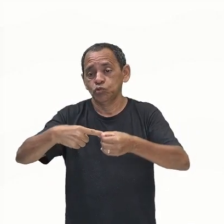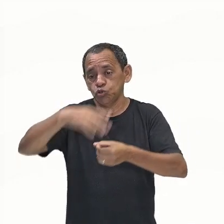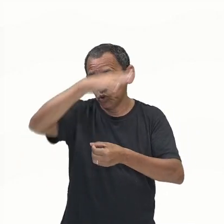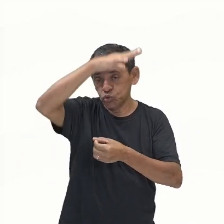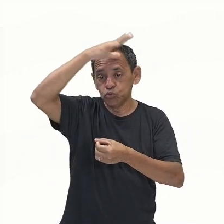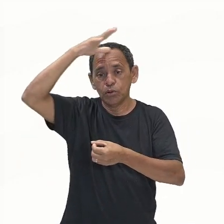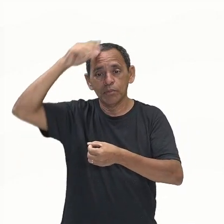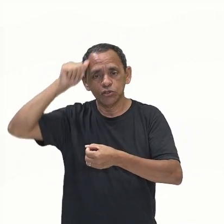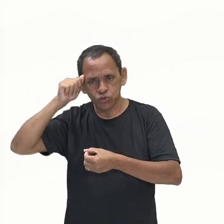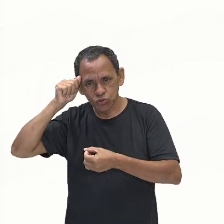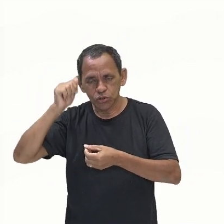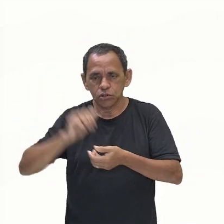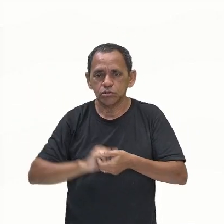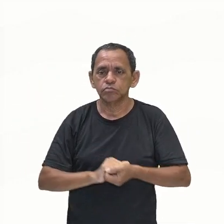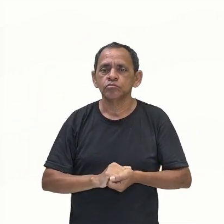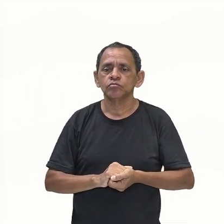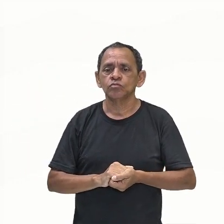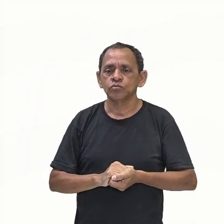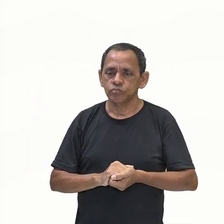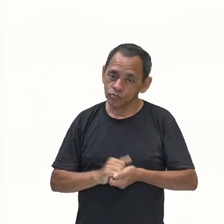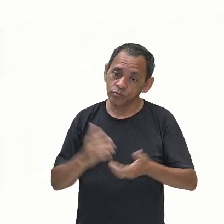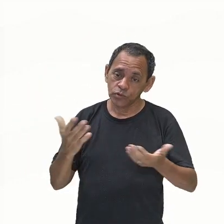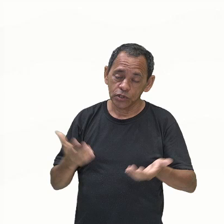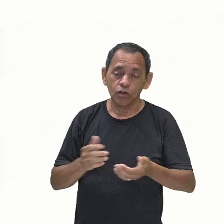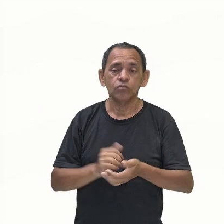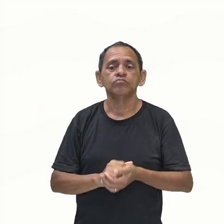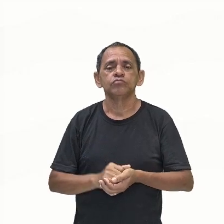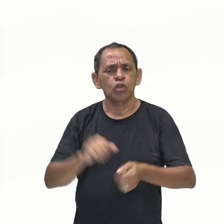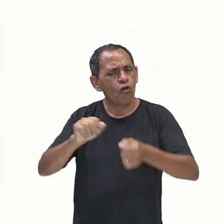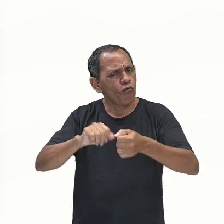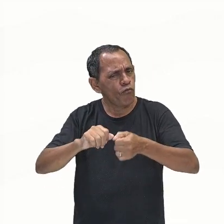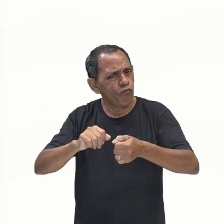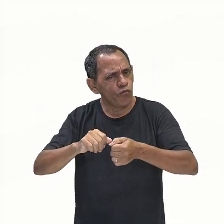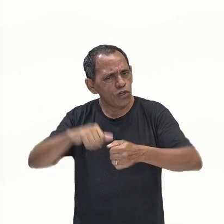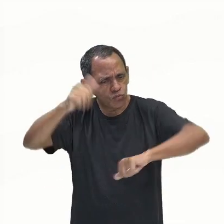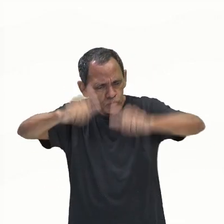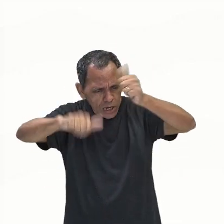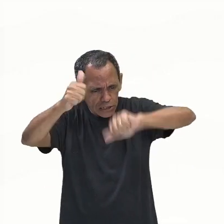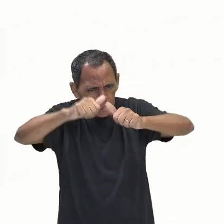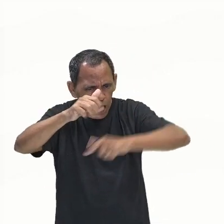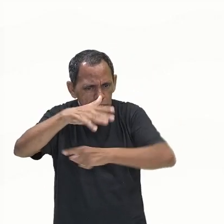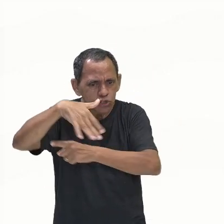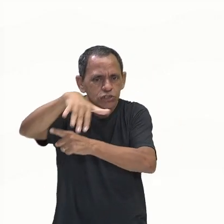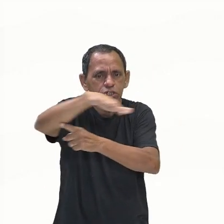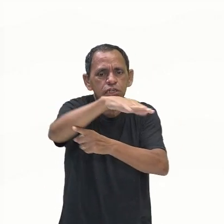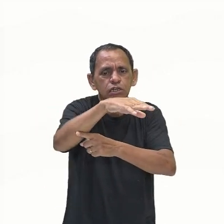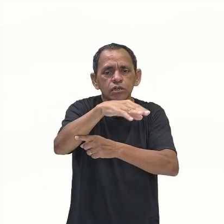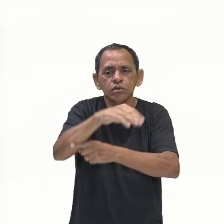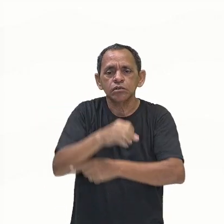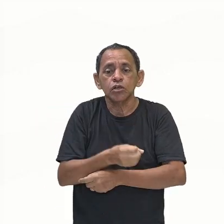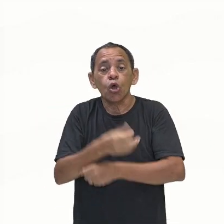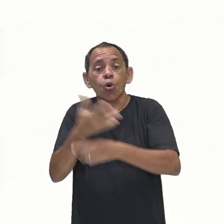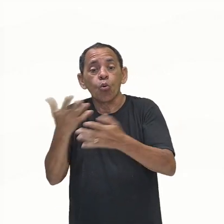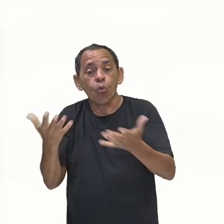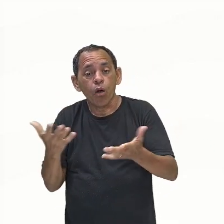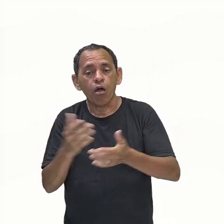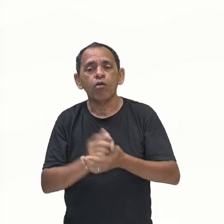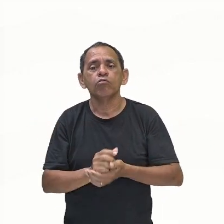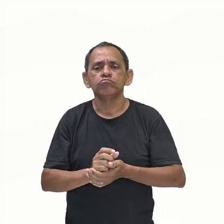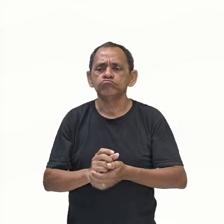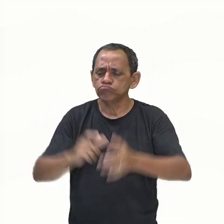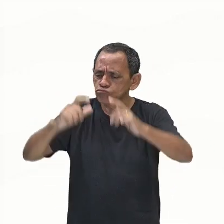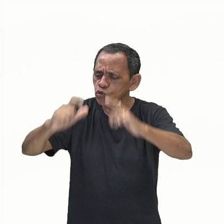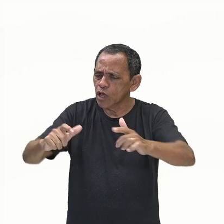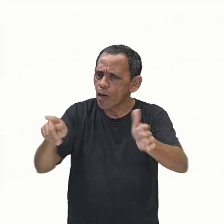análise territorial para ver qual seria o melhor local para se implantar uma lixeira pública, né?